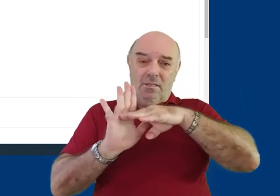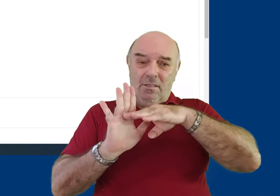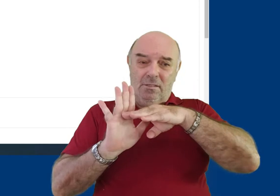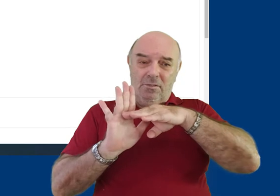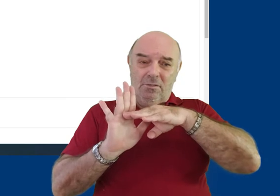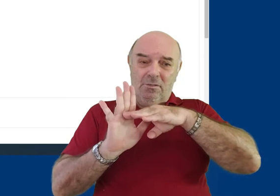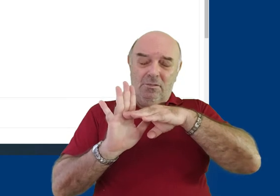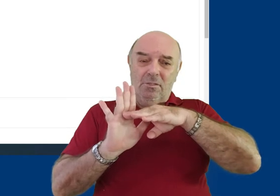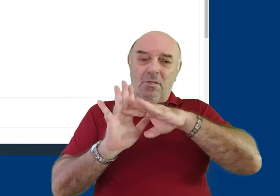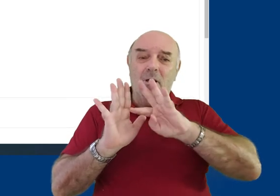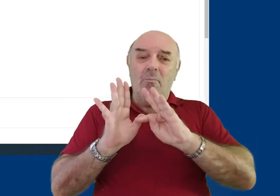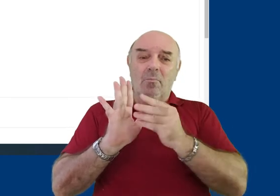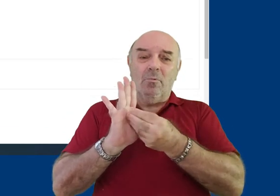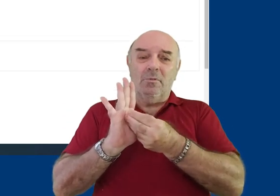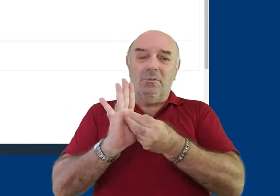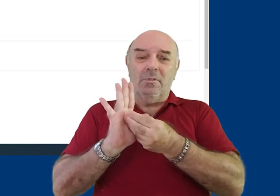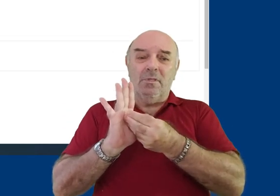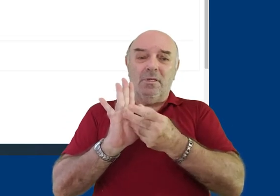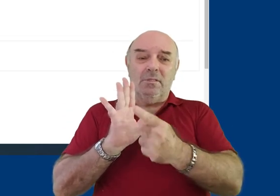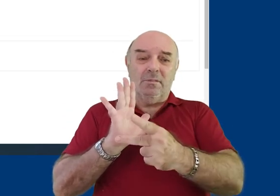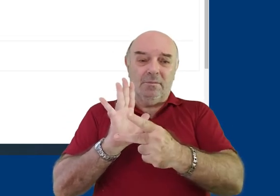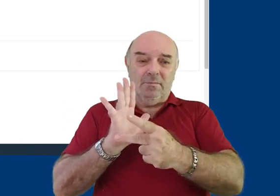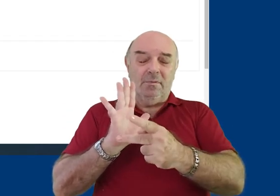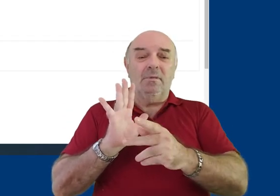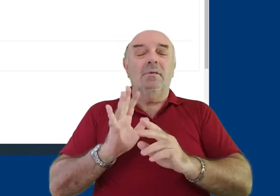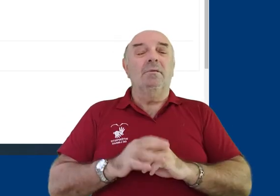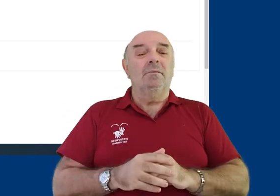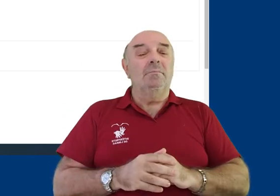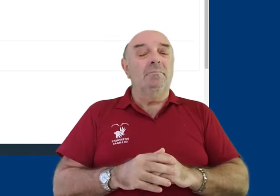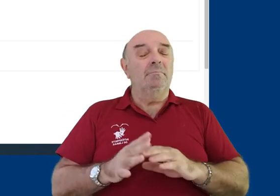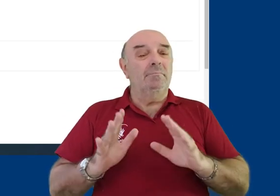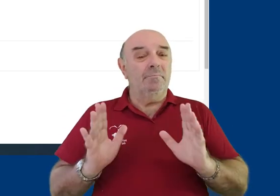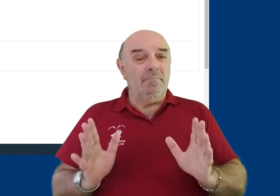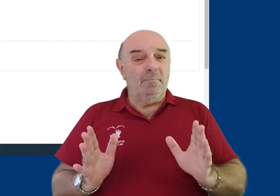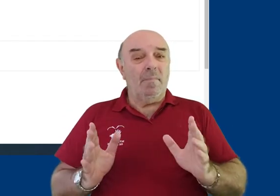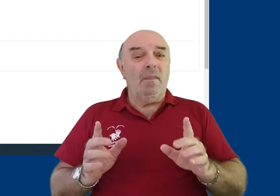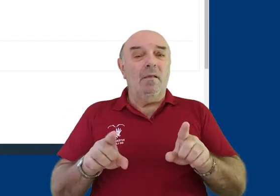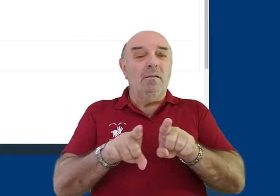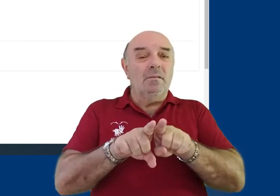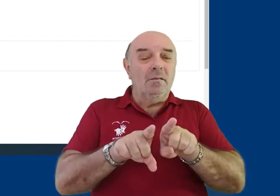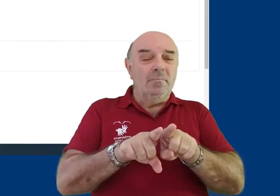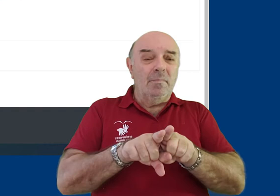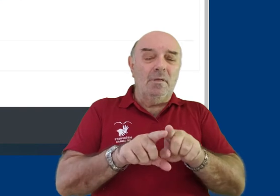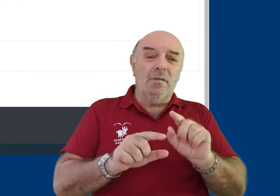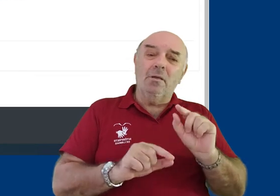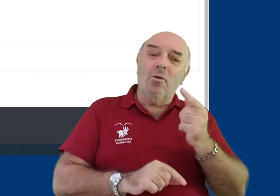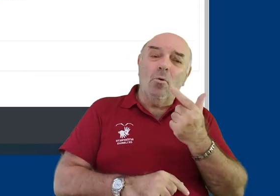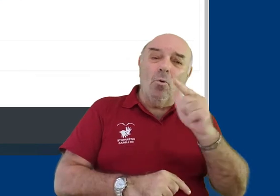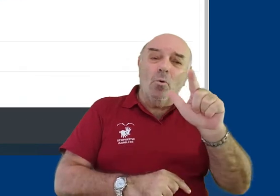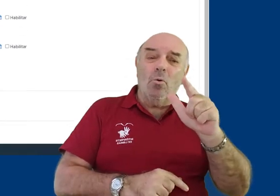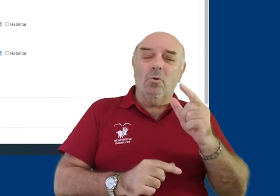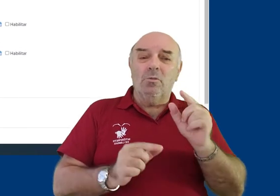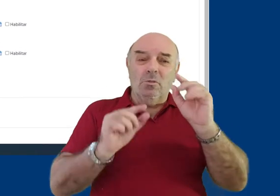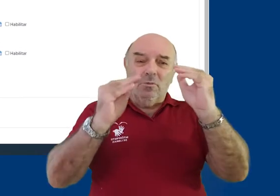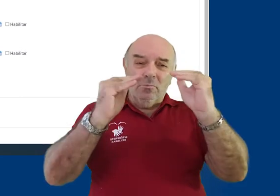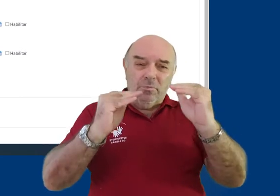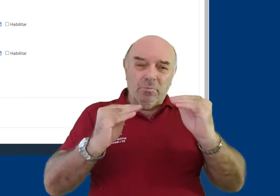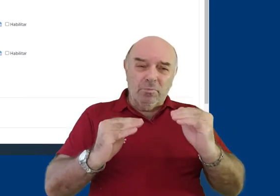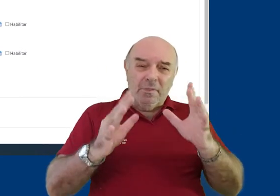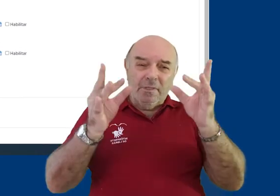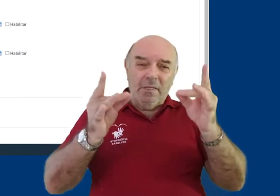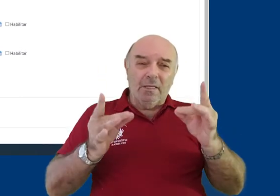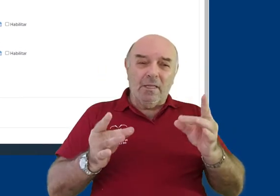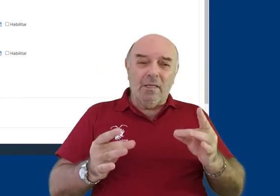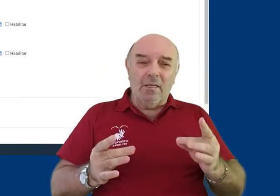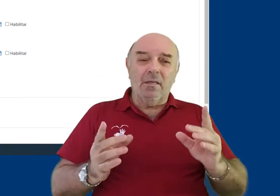Total da categoria, onde eu posso escolher quantos pontos essa categoria vai valer. Eu tenho também a opção mostrar mais, se eu quiser